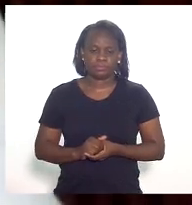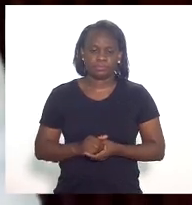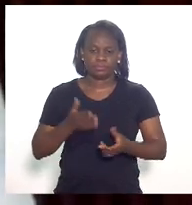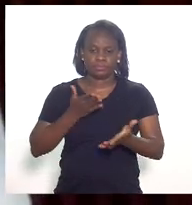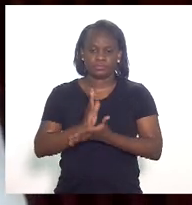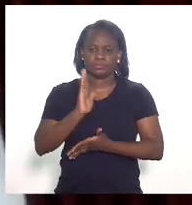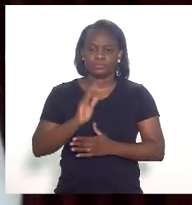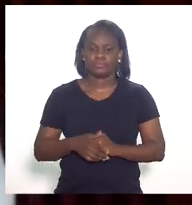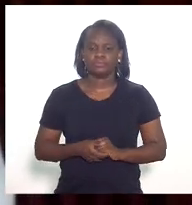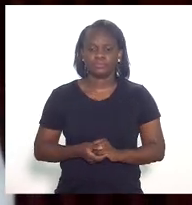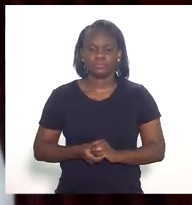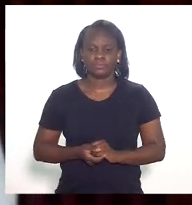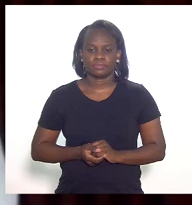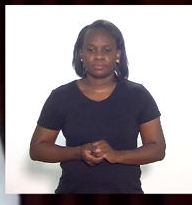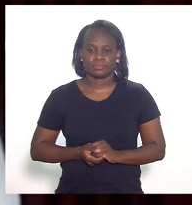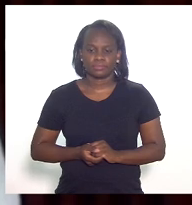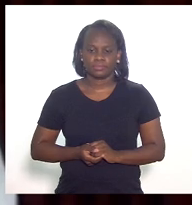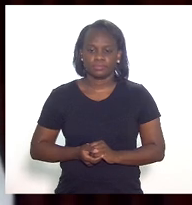aprovado.